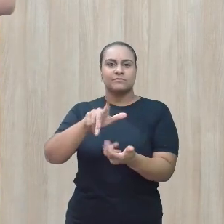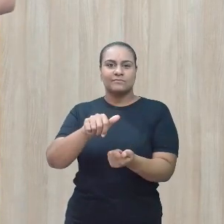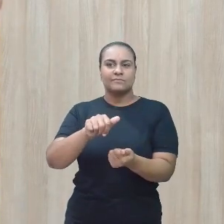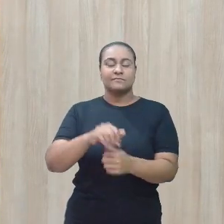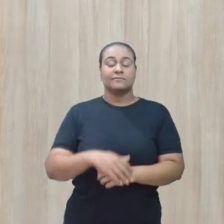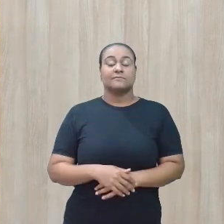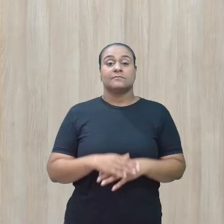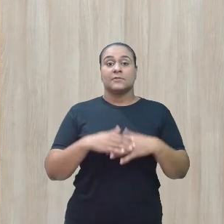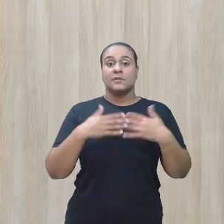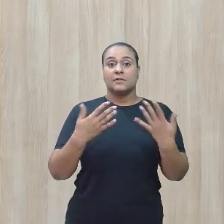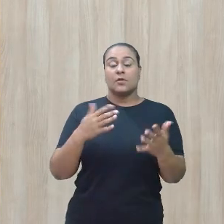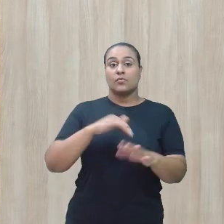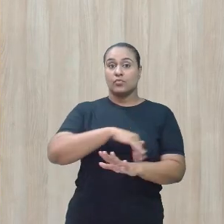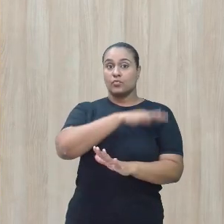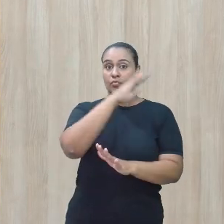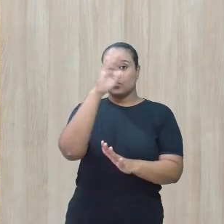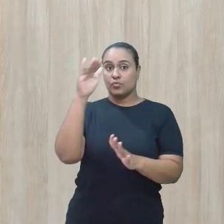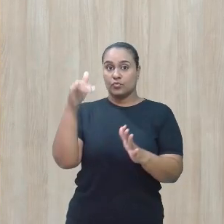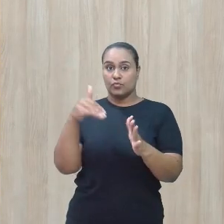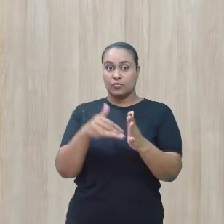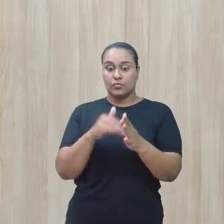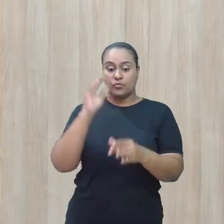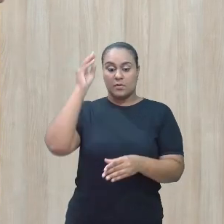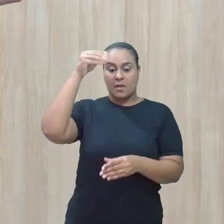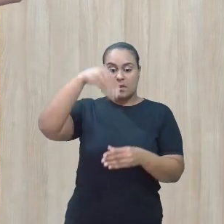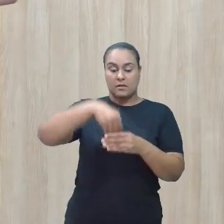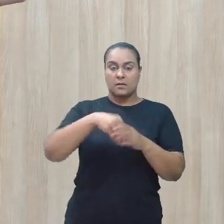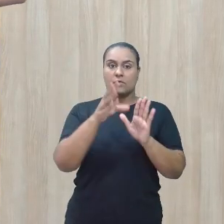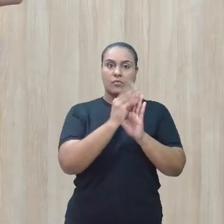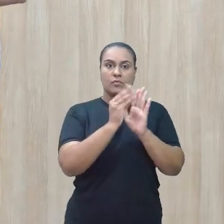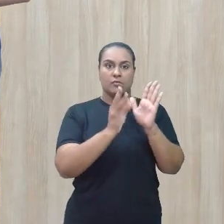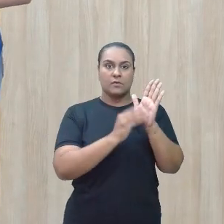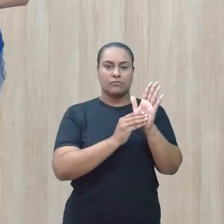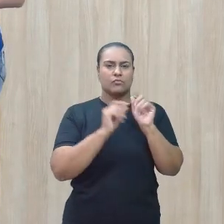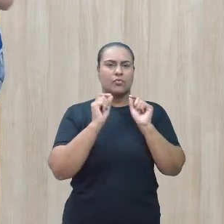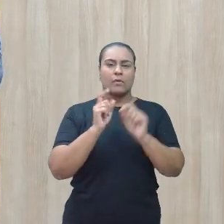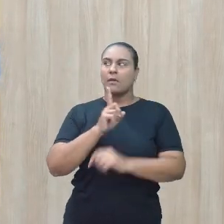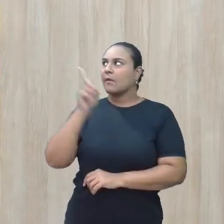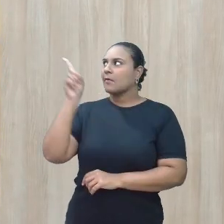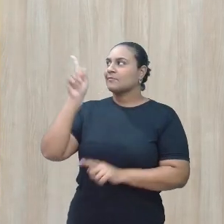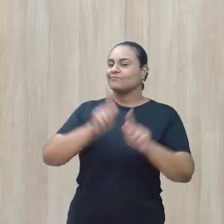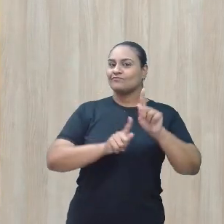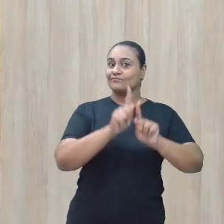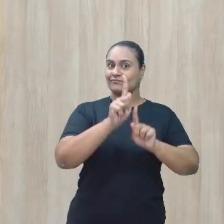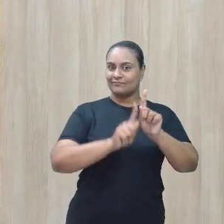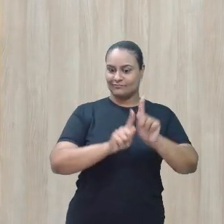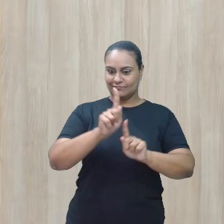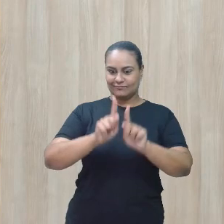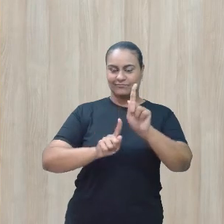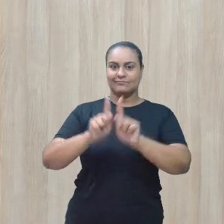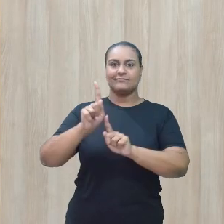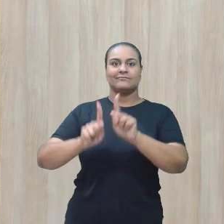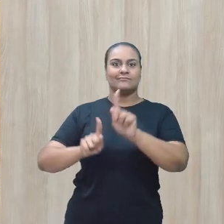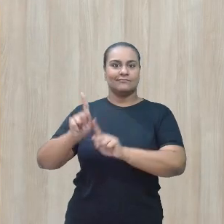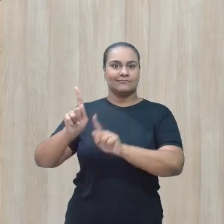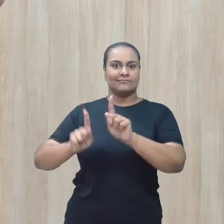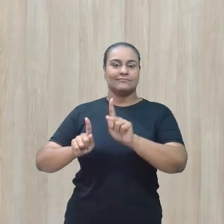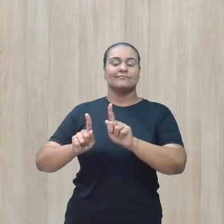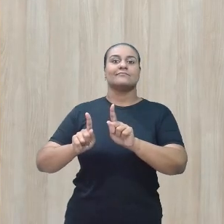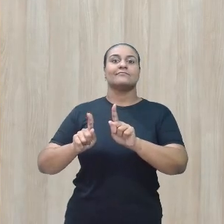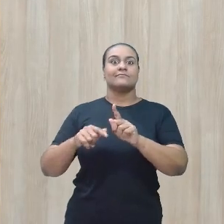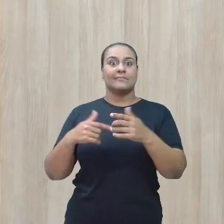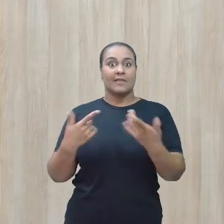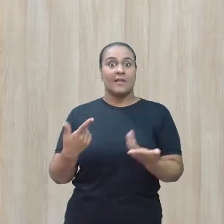Isso tudo está em torno desse conteúdo aqui, que é a estatística, né? A estatística, nesse momento, vai trazer para a gente